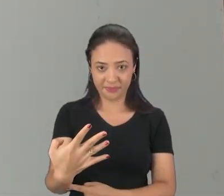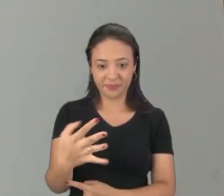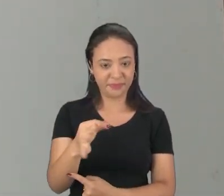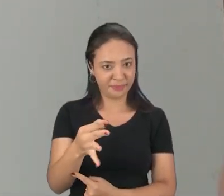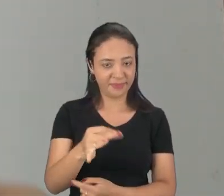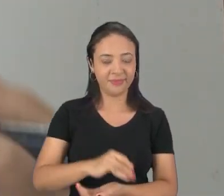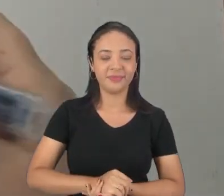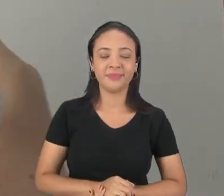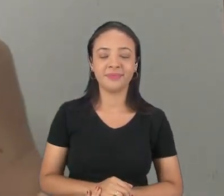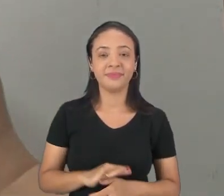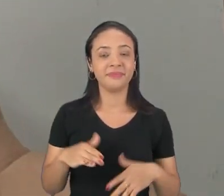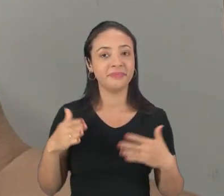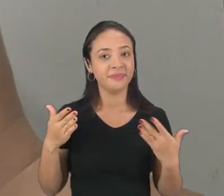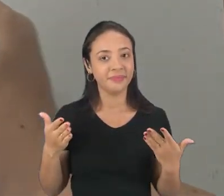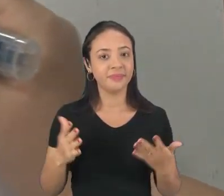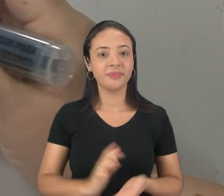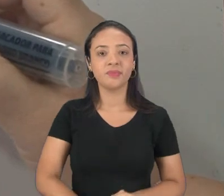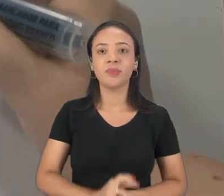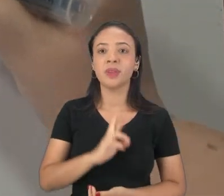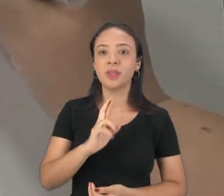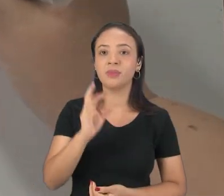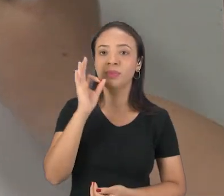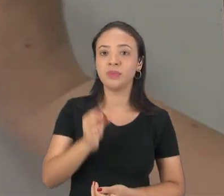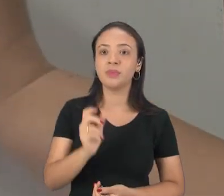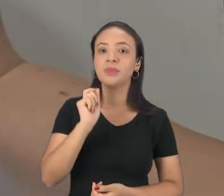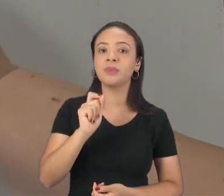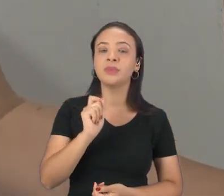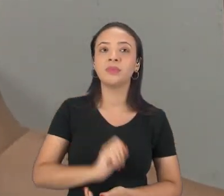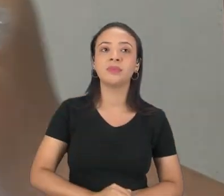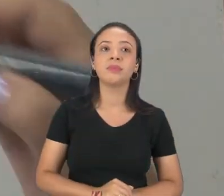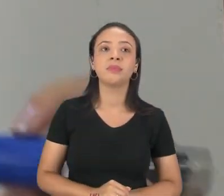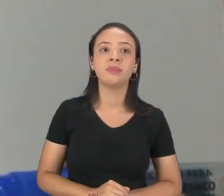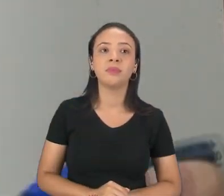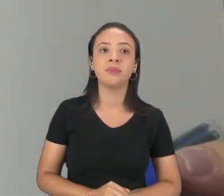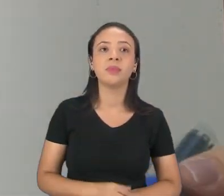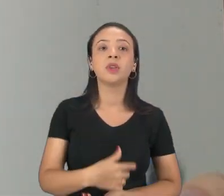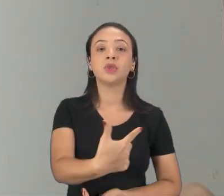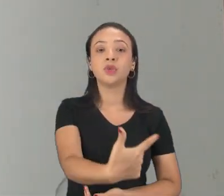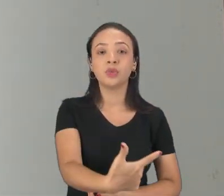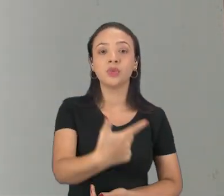né? Ou seja, a minha resposta vai ser